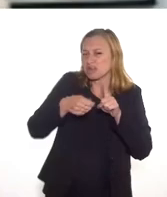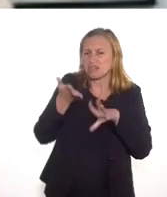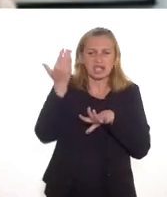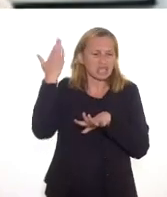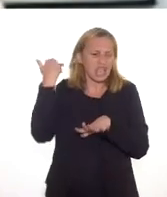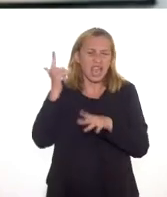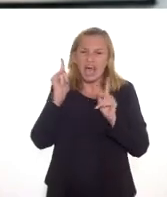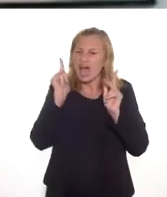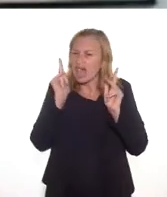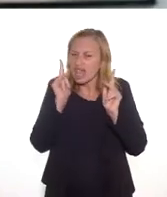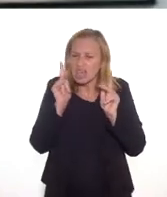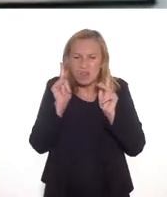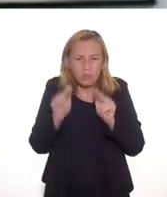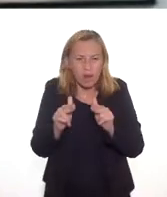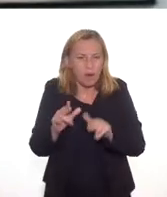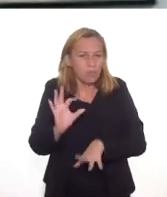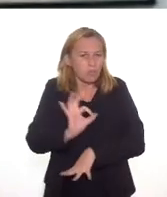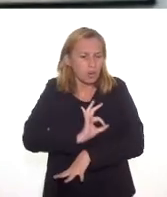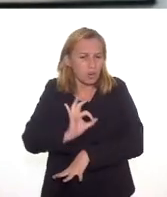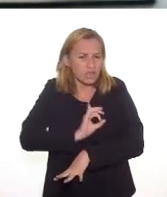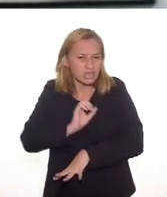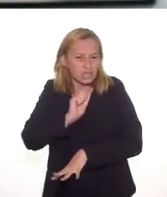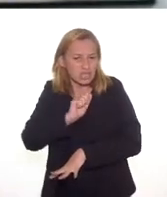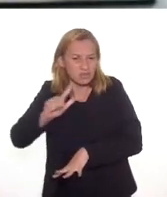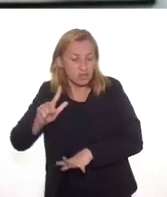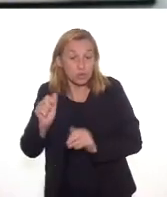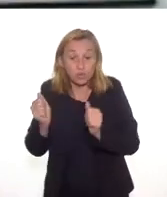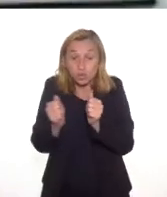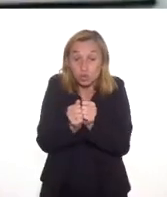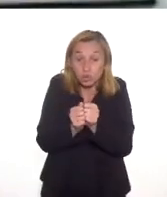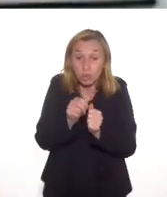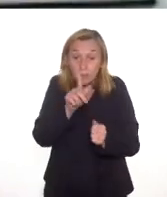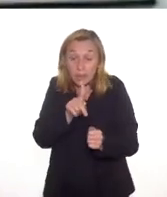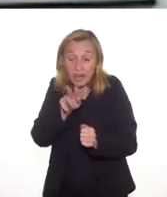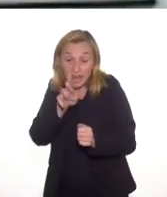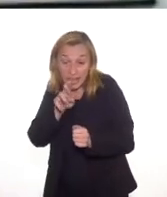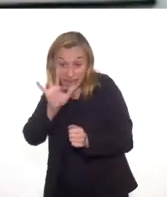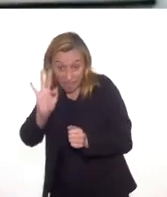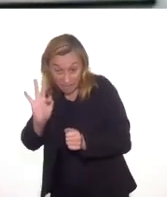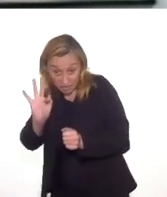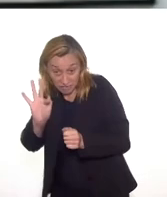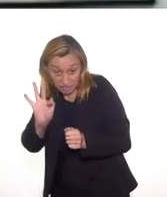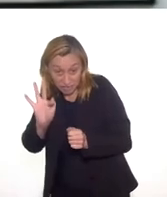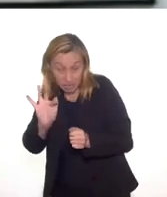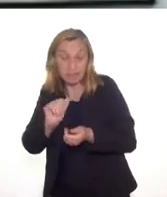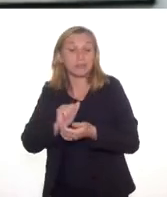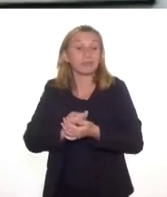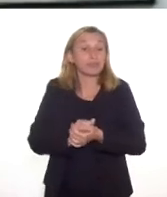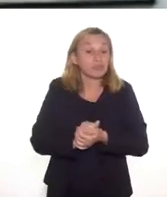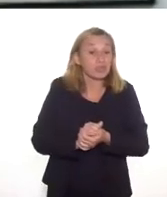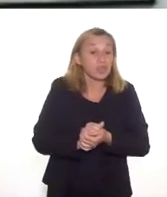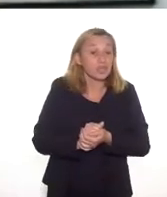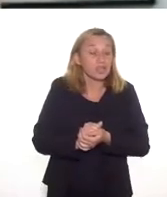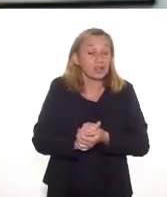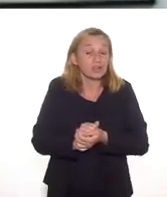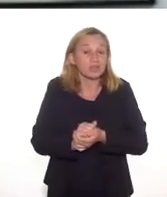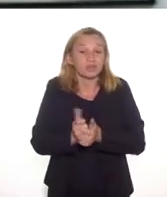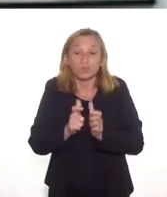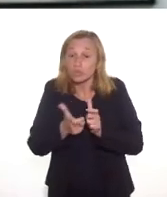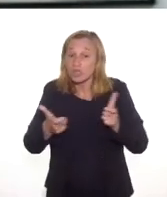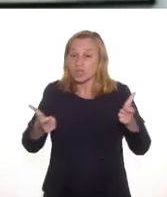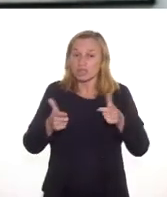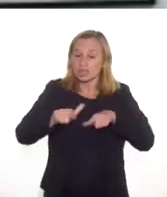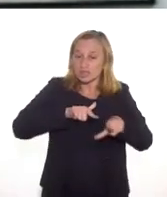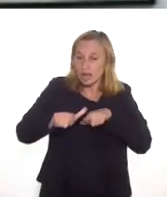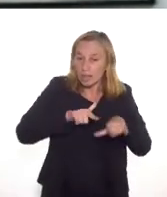mesma Polícia Civil, em conjunto com a PRF, com a Polícia Rodoviária Federal, fez uma grande